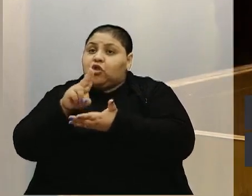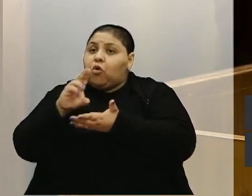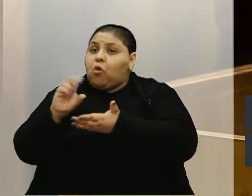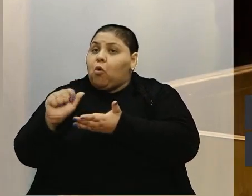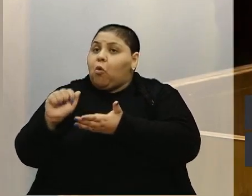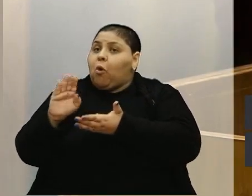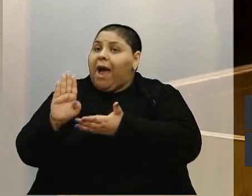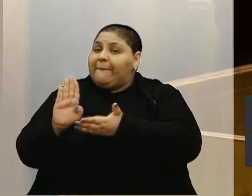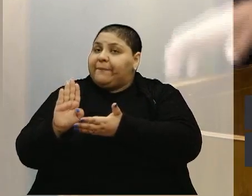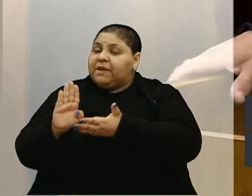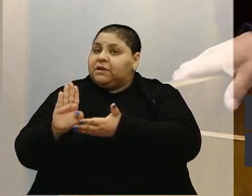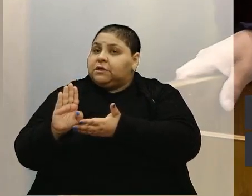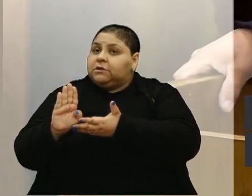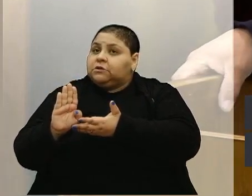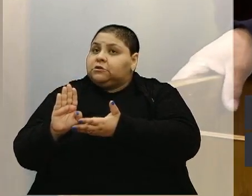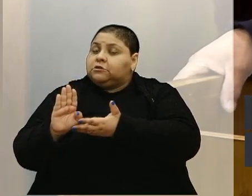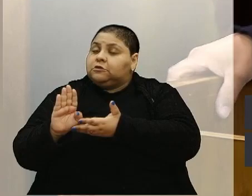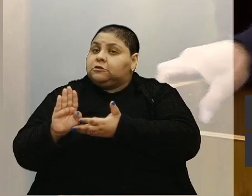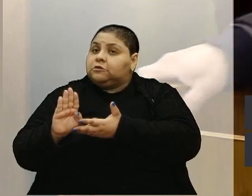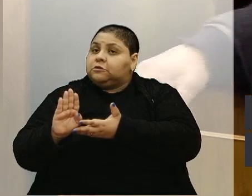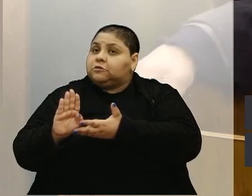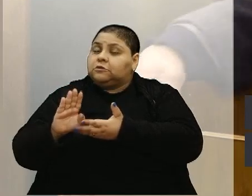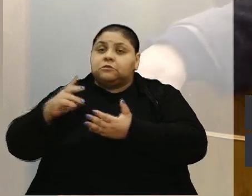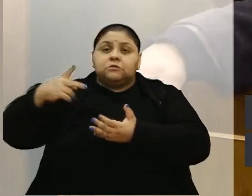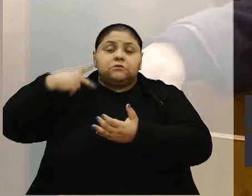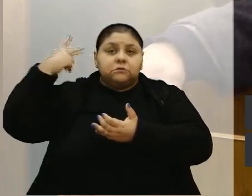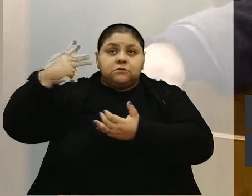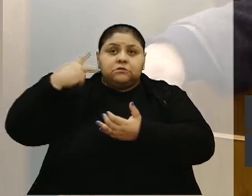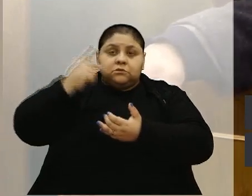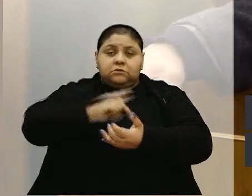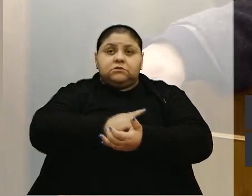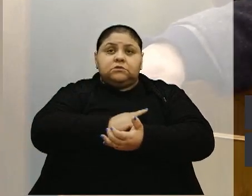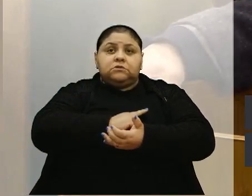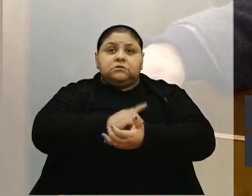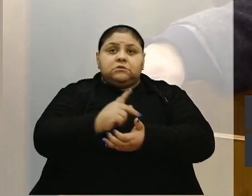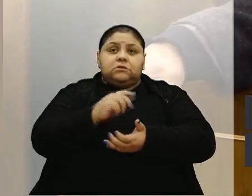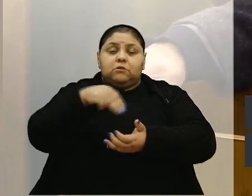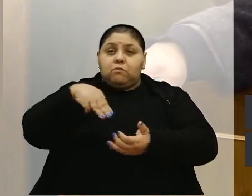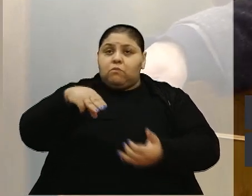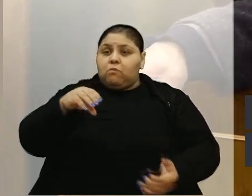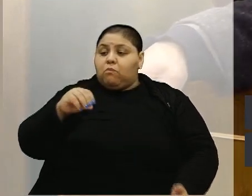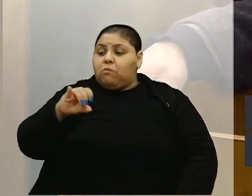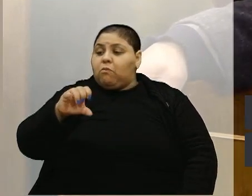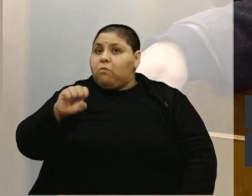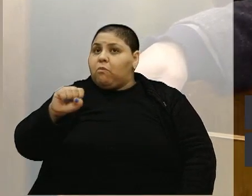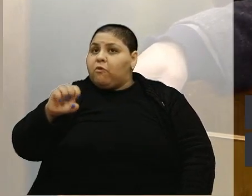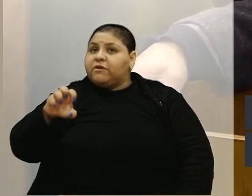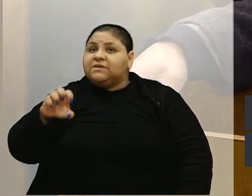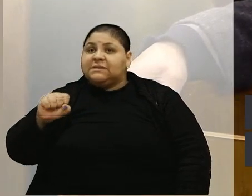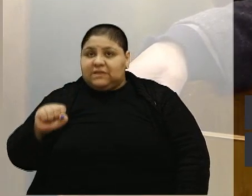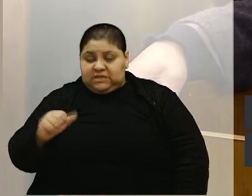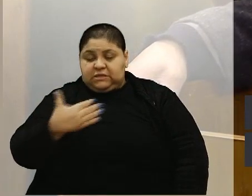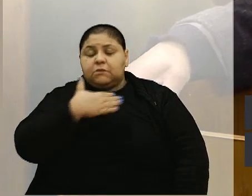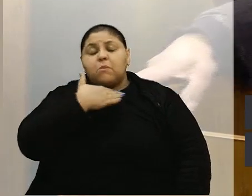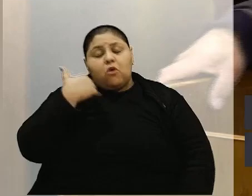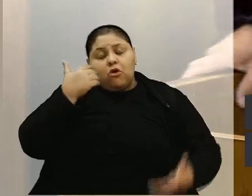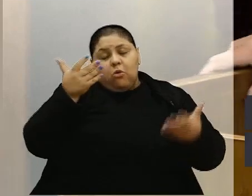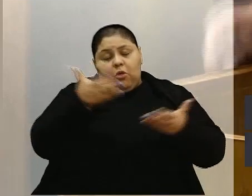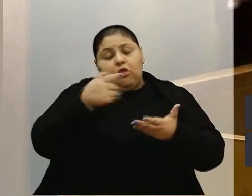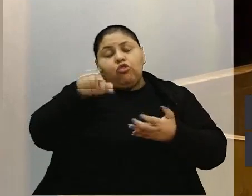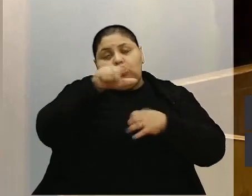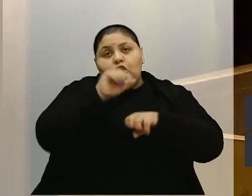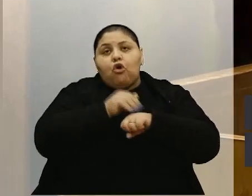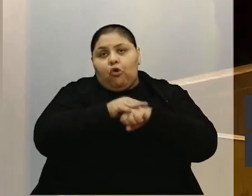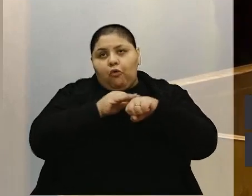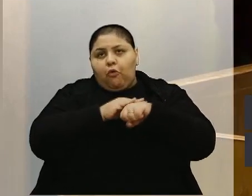Quando o nosso vereador e presidente da Câmara, Moisés Paese, em memória, nós conversávamos